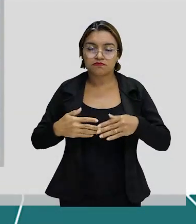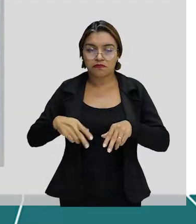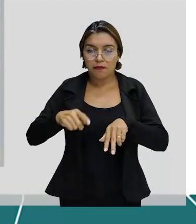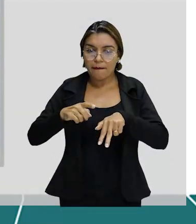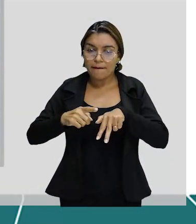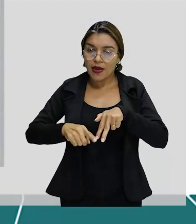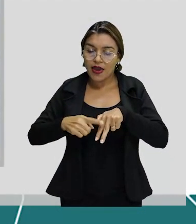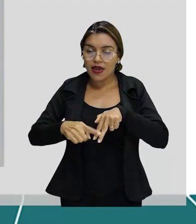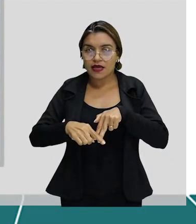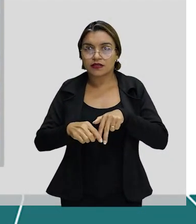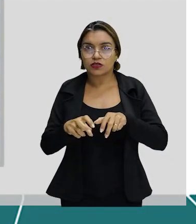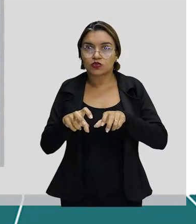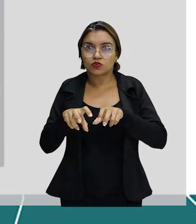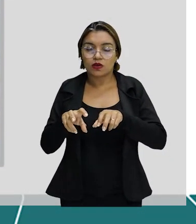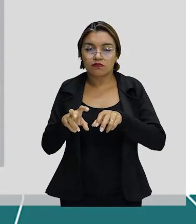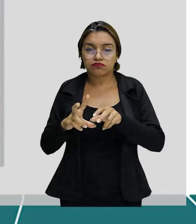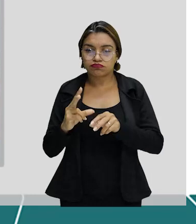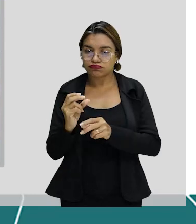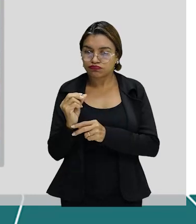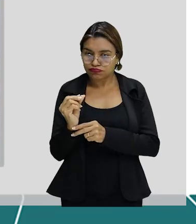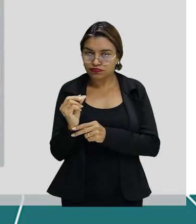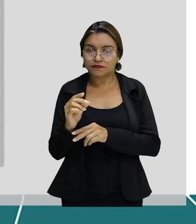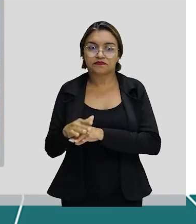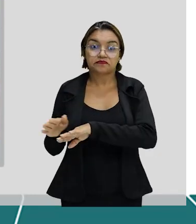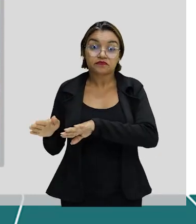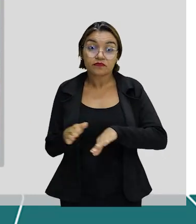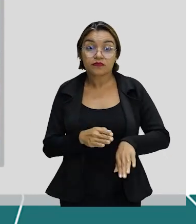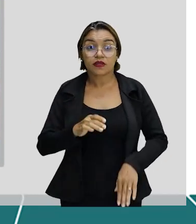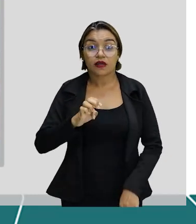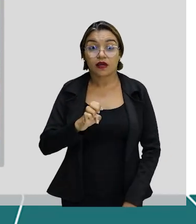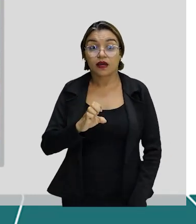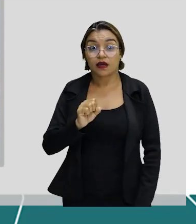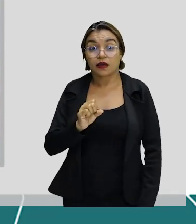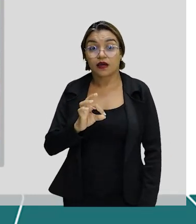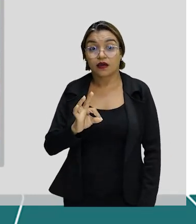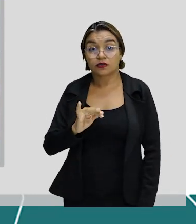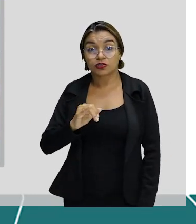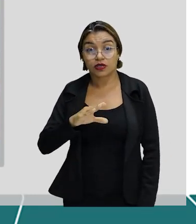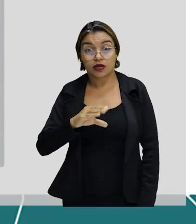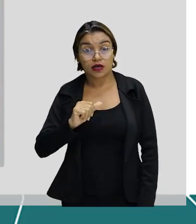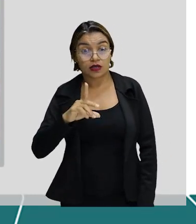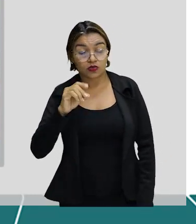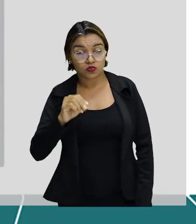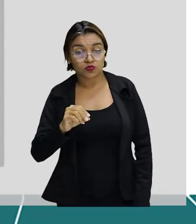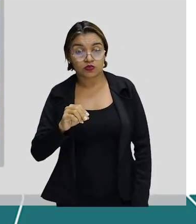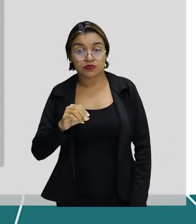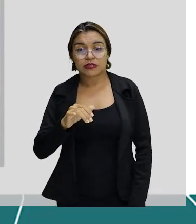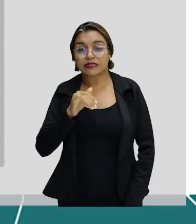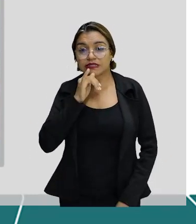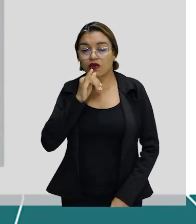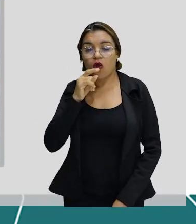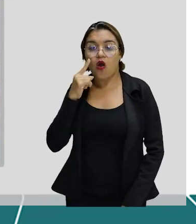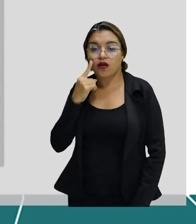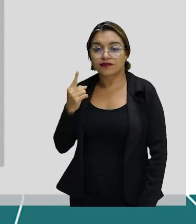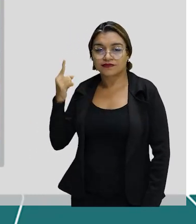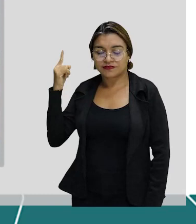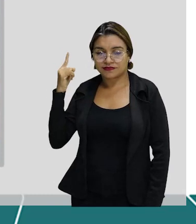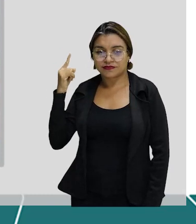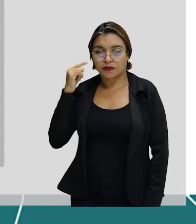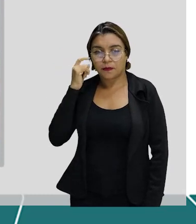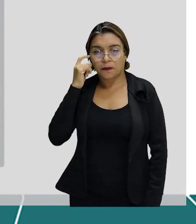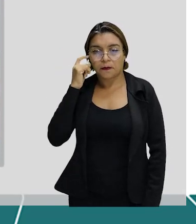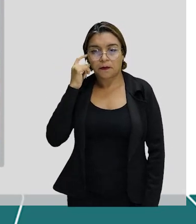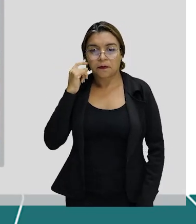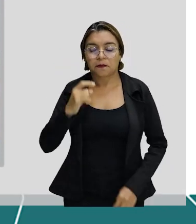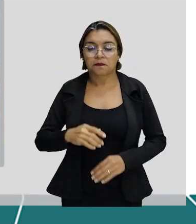flexionados aí nós temos o esticado posiciona-se de costas de costa e projeta o corpo